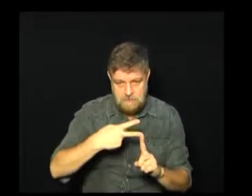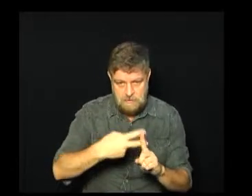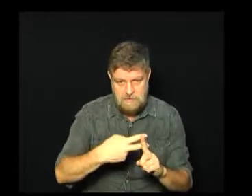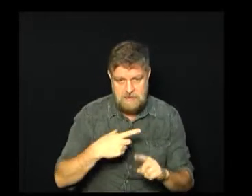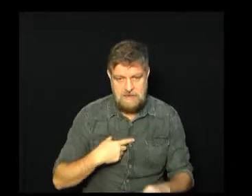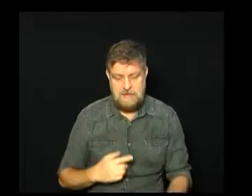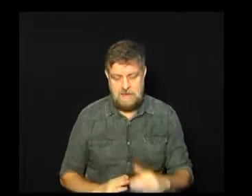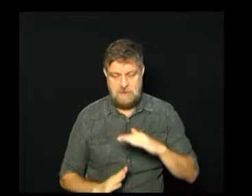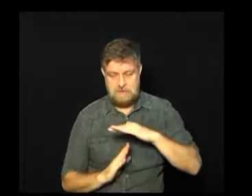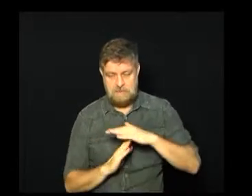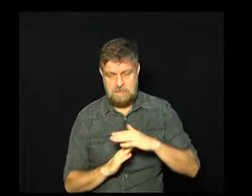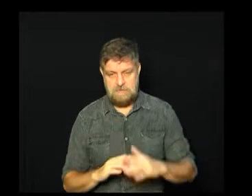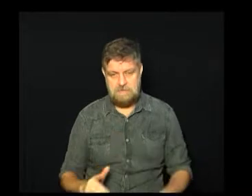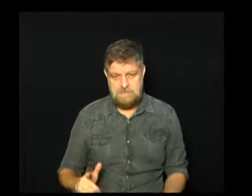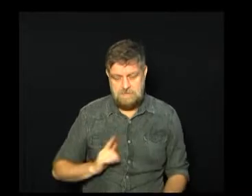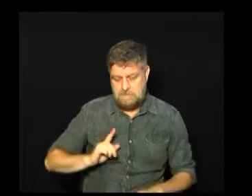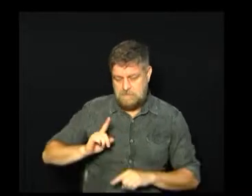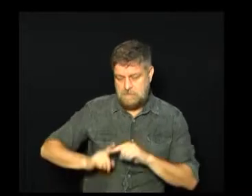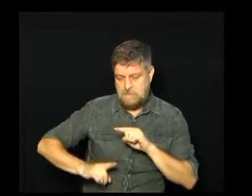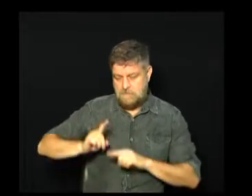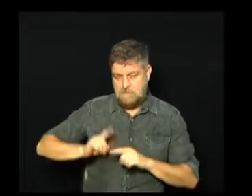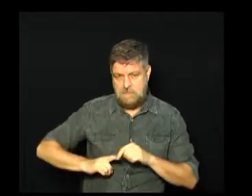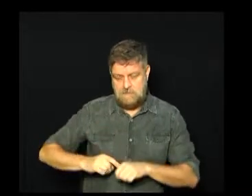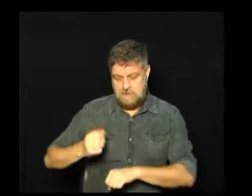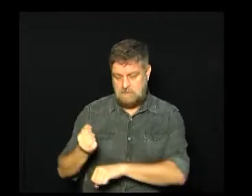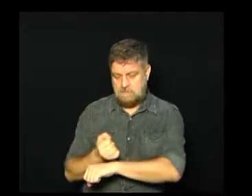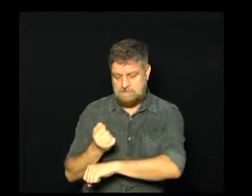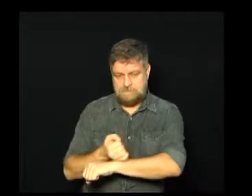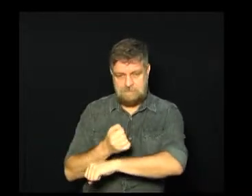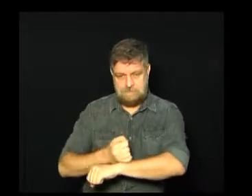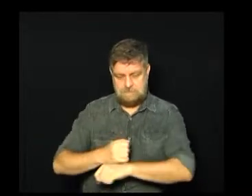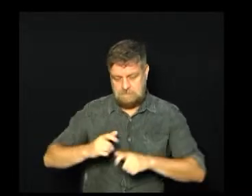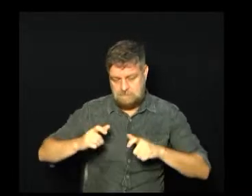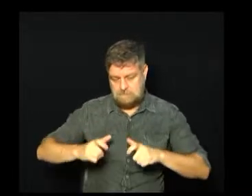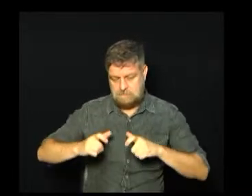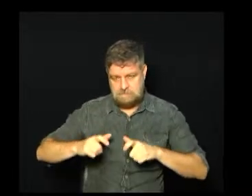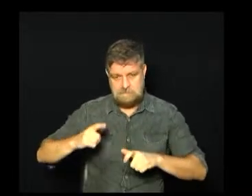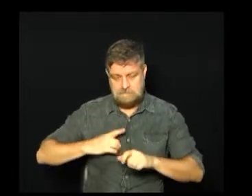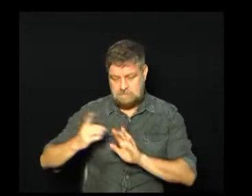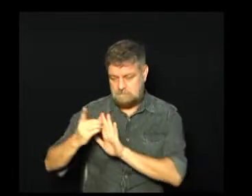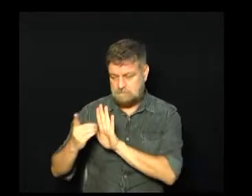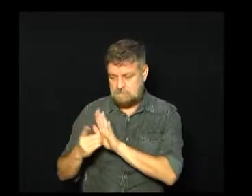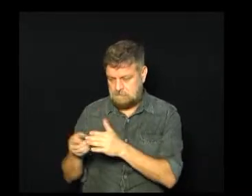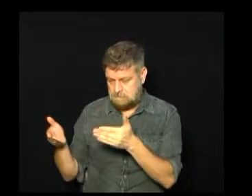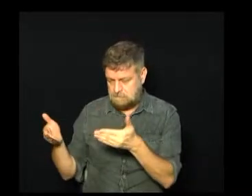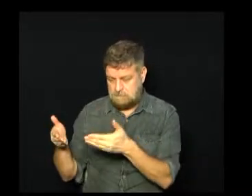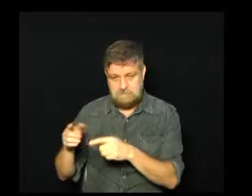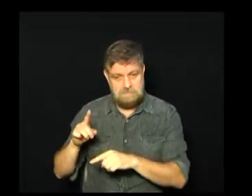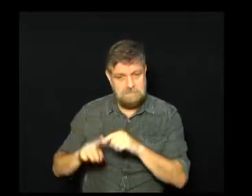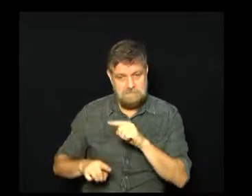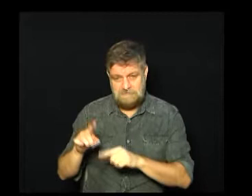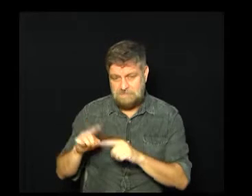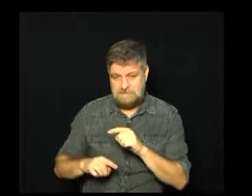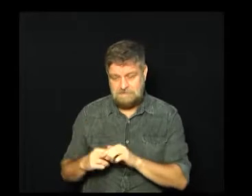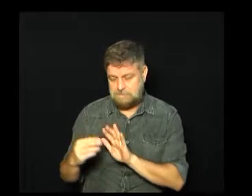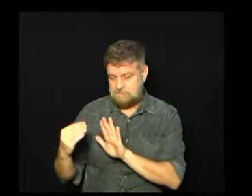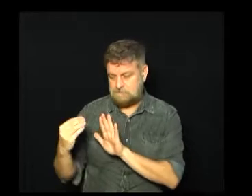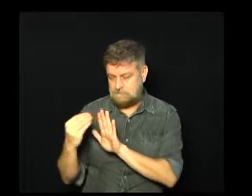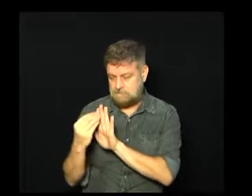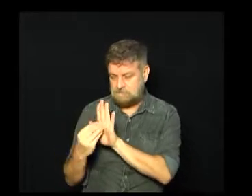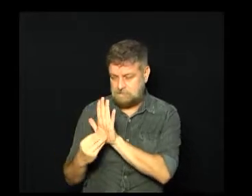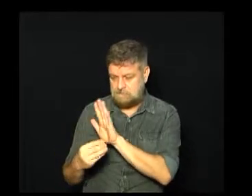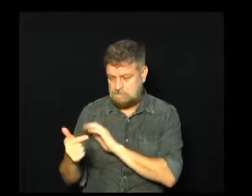justificativa. E os materiais desses parklets, no decreto atual, esse material ali não é estabelecido, e nós